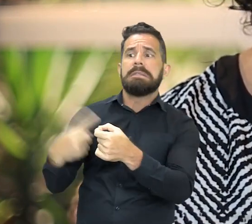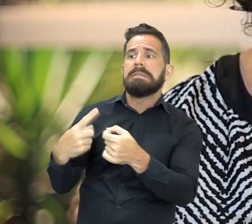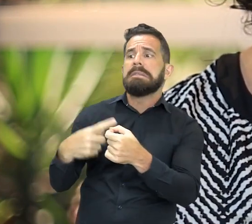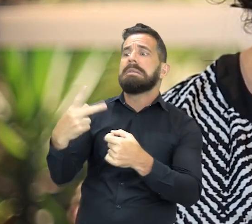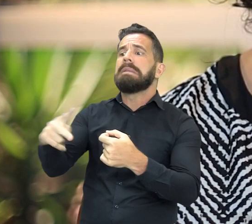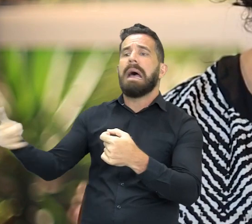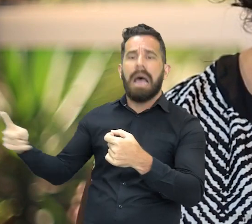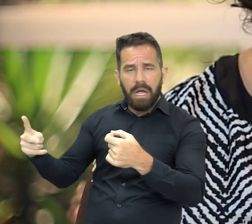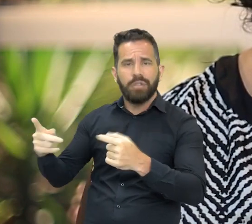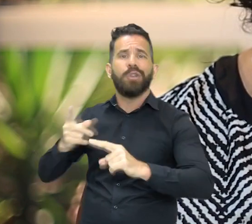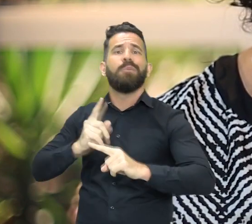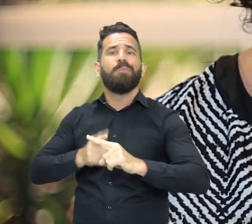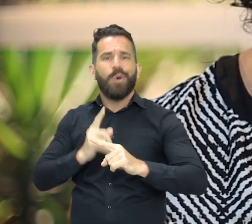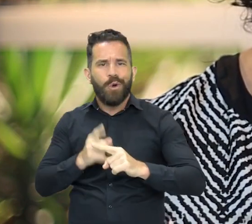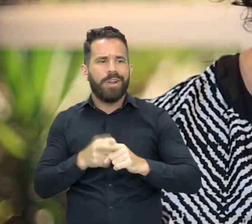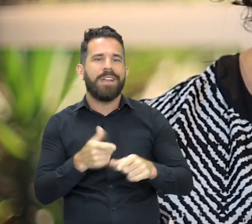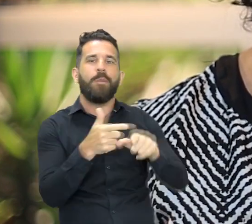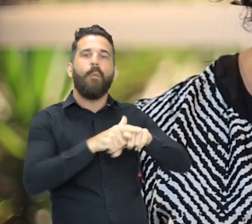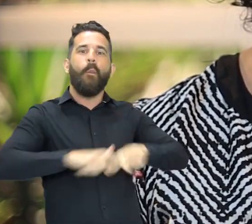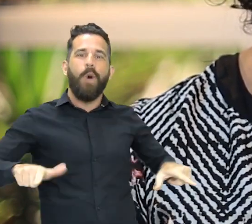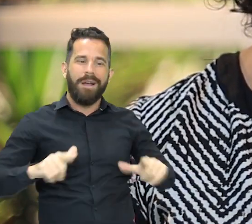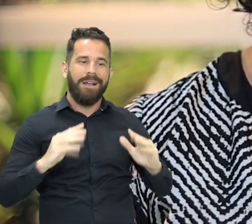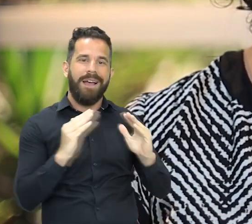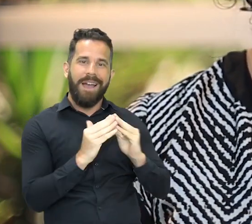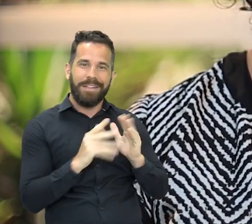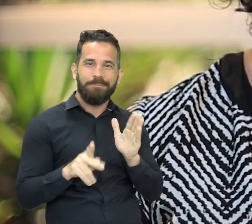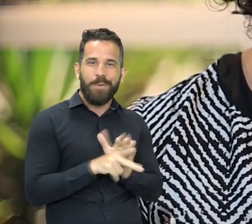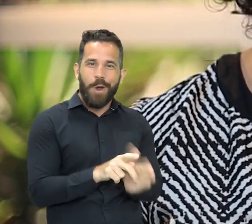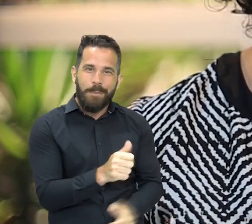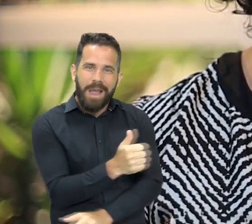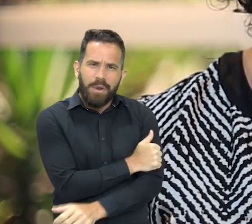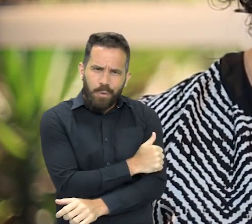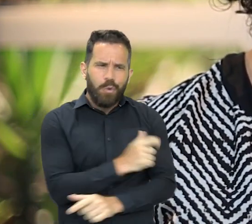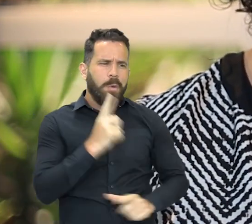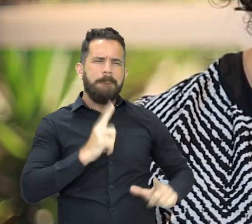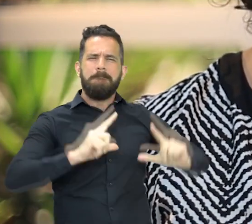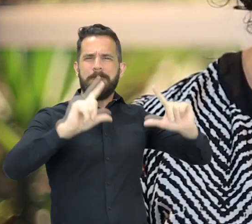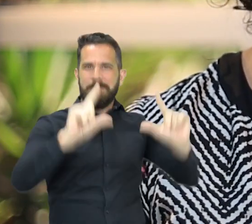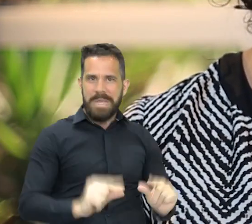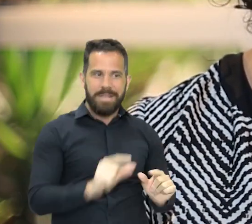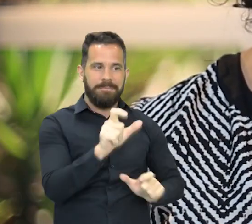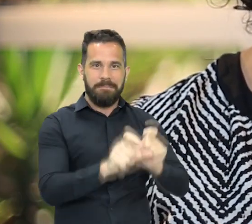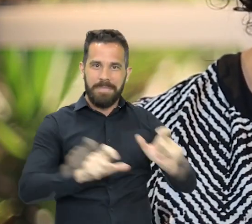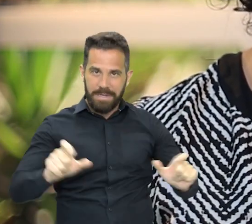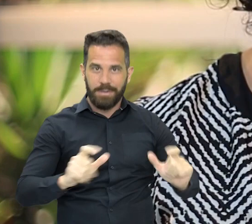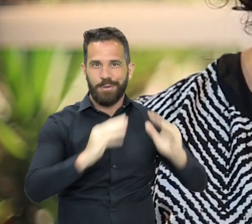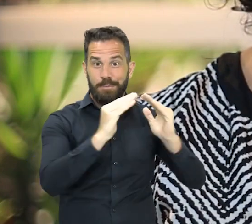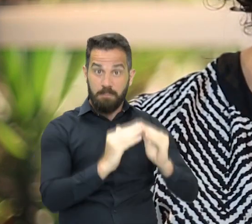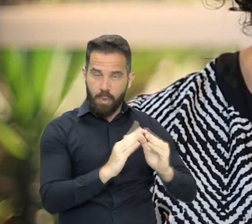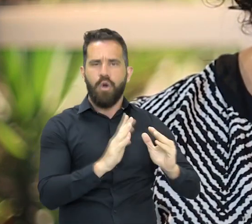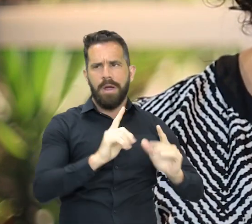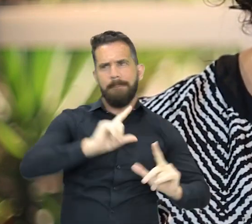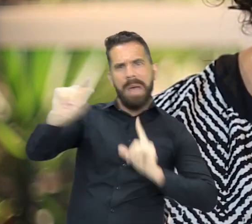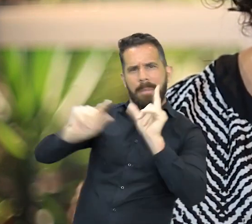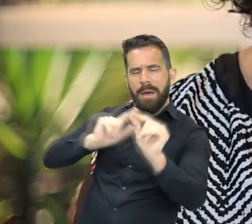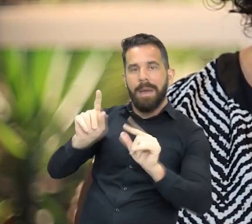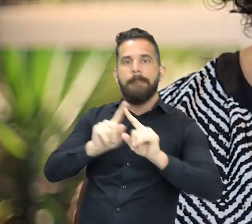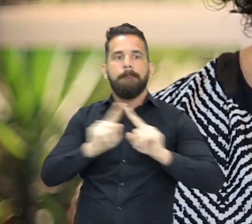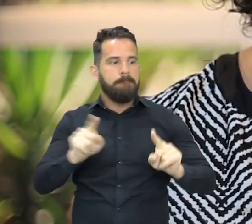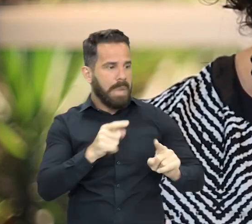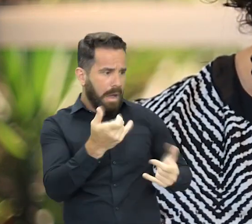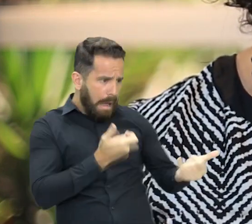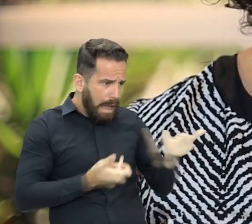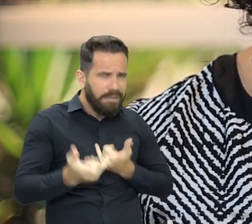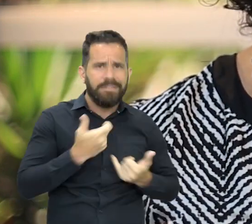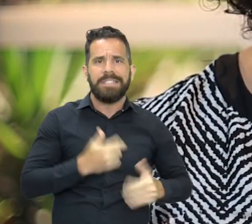para retorno à sua cidade de origem, para ver se a gente também esvaziava um pouco as casas, tivéssemos menos moradores.